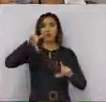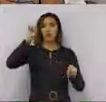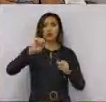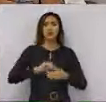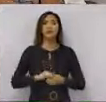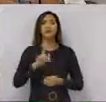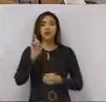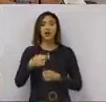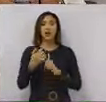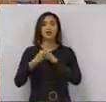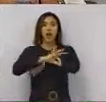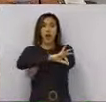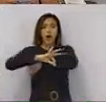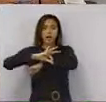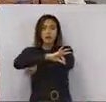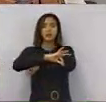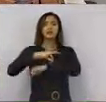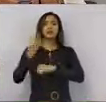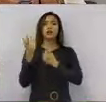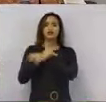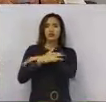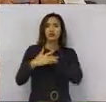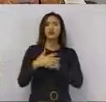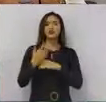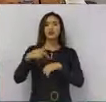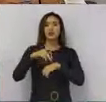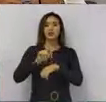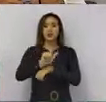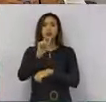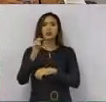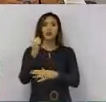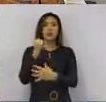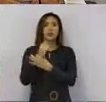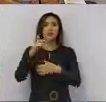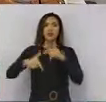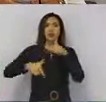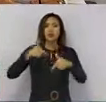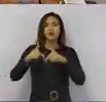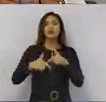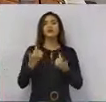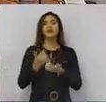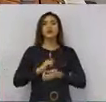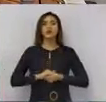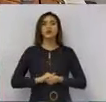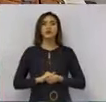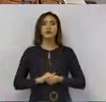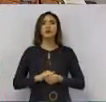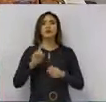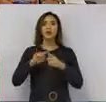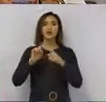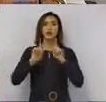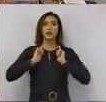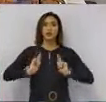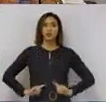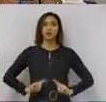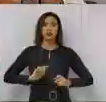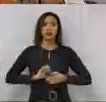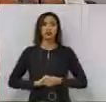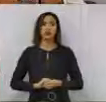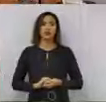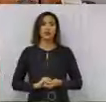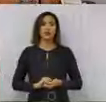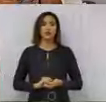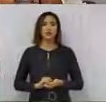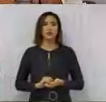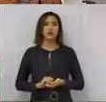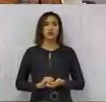é arquiteta e urbanista, pós-graduada em segurança do trabalho, qualidade e gestão.